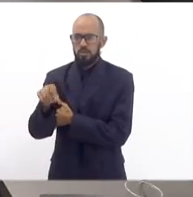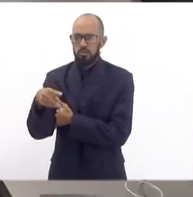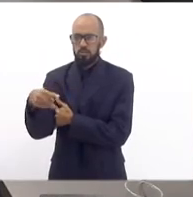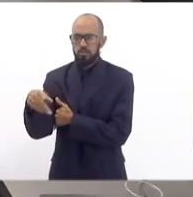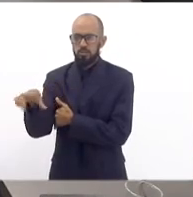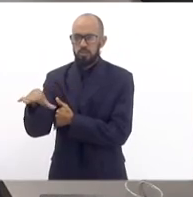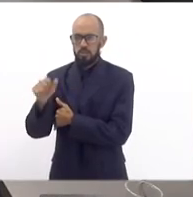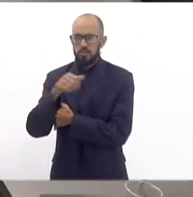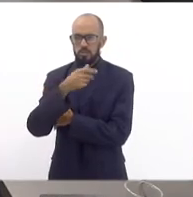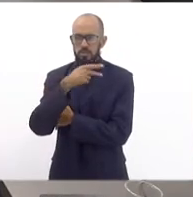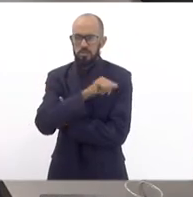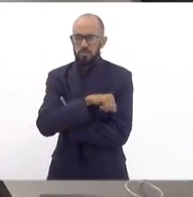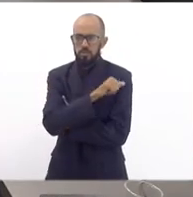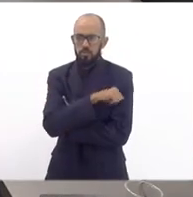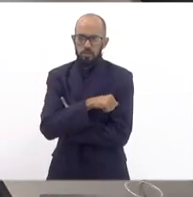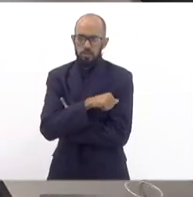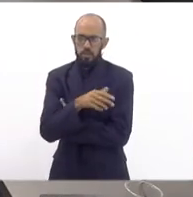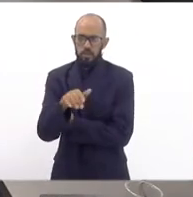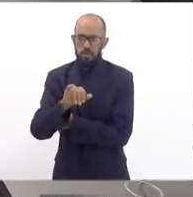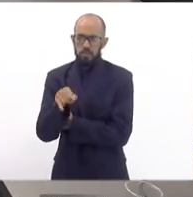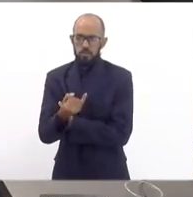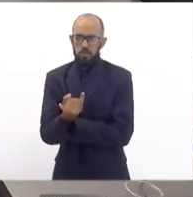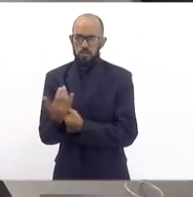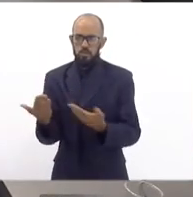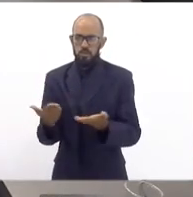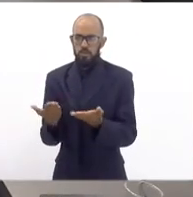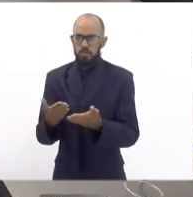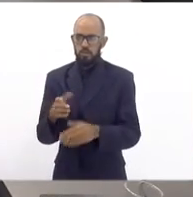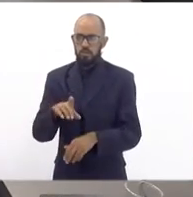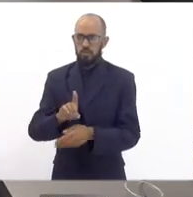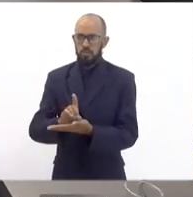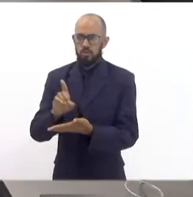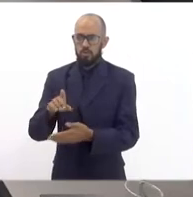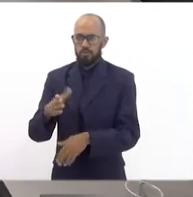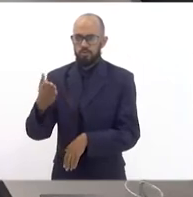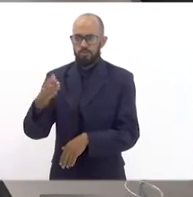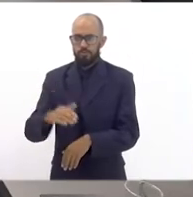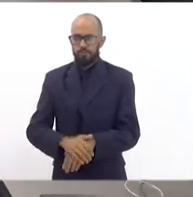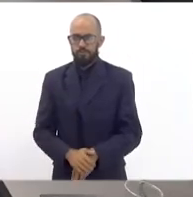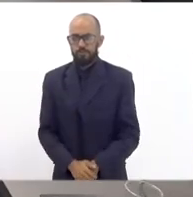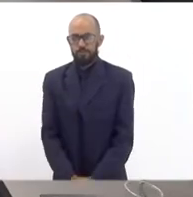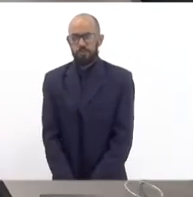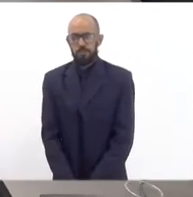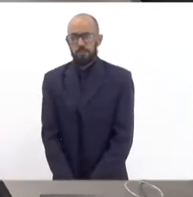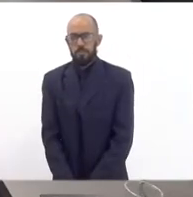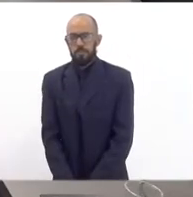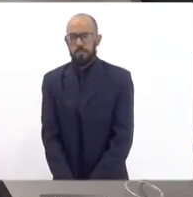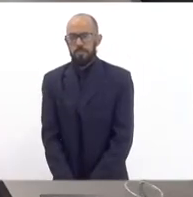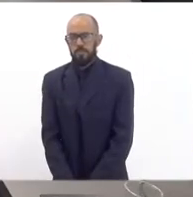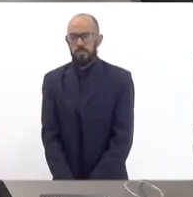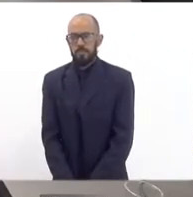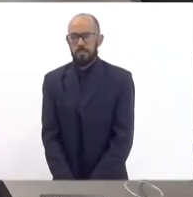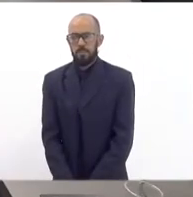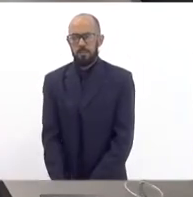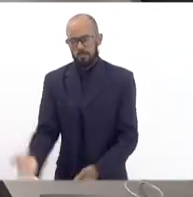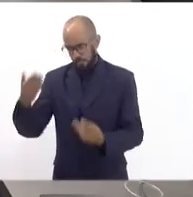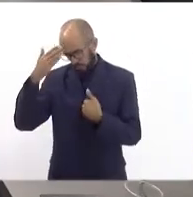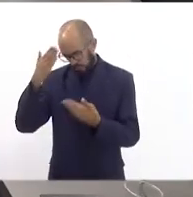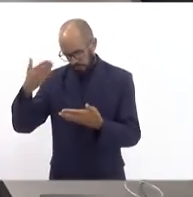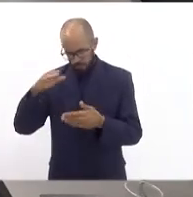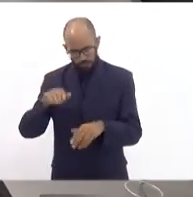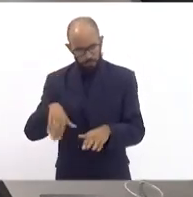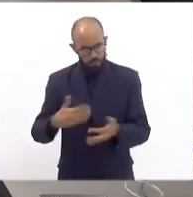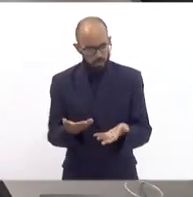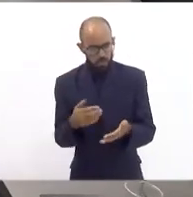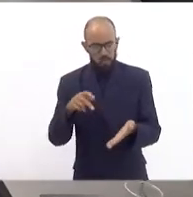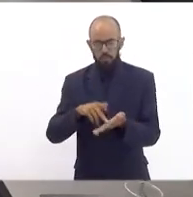um compromisso. Está tendo oportunidade agora, doutor Sol. Opa, obrigado. Na verdade, me